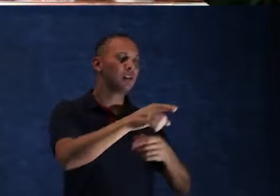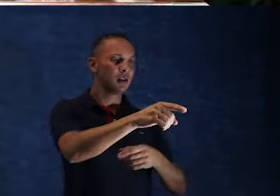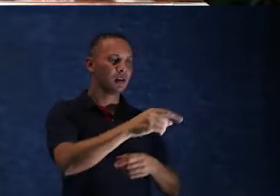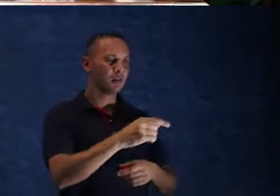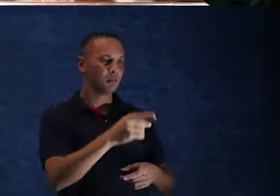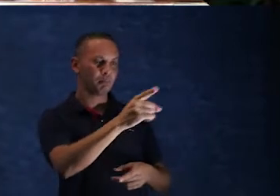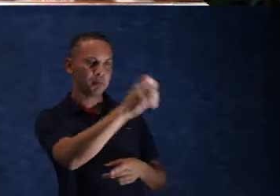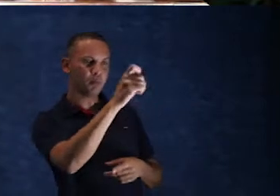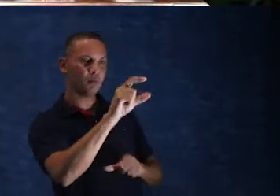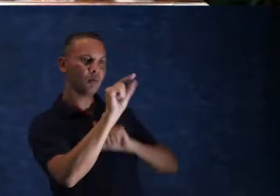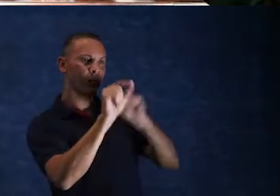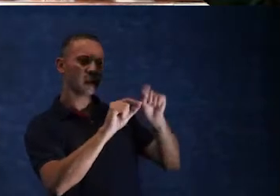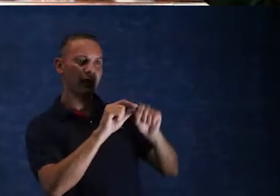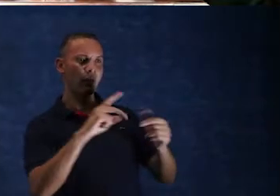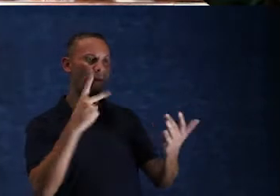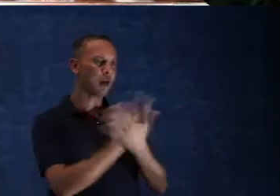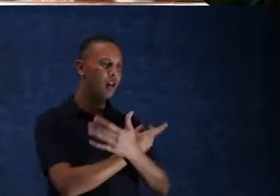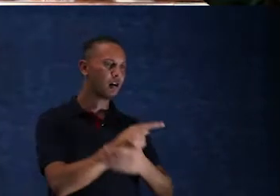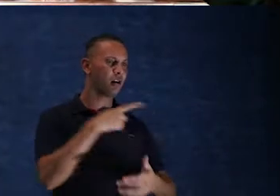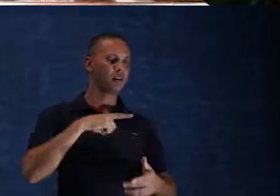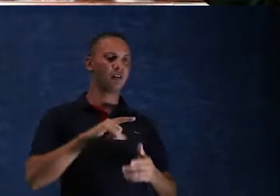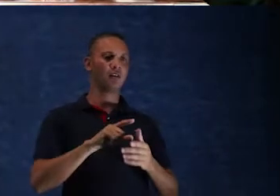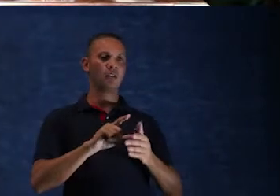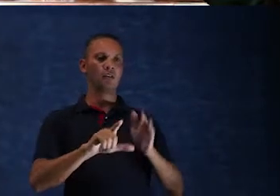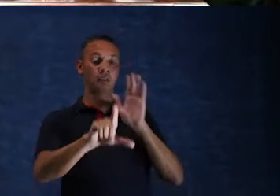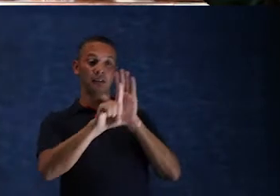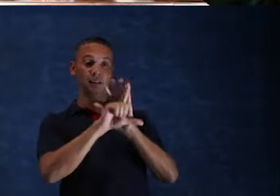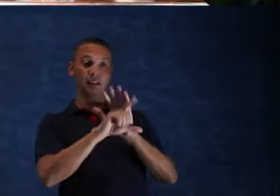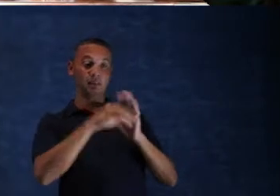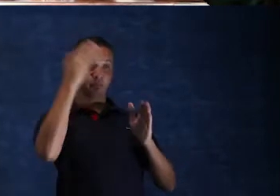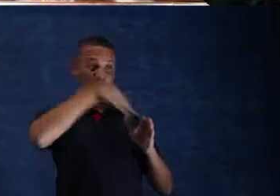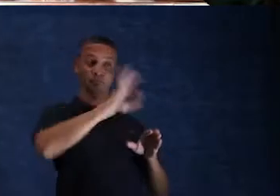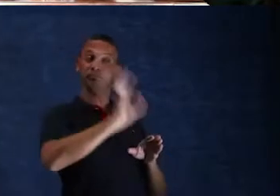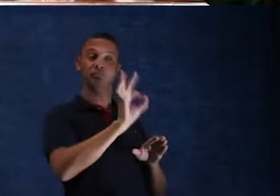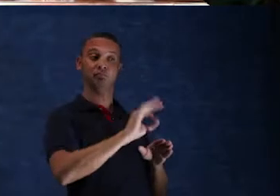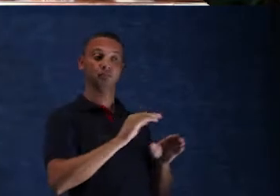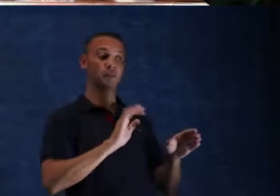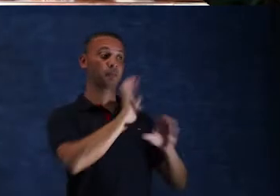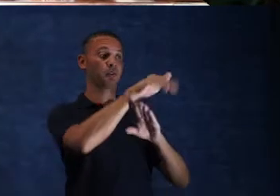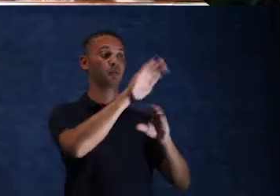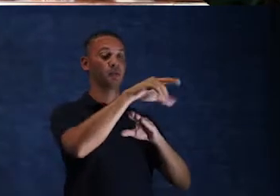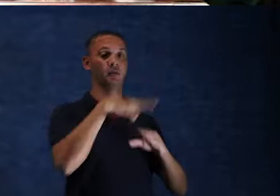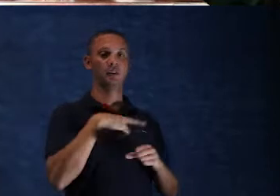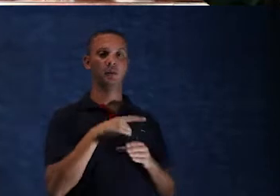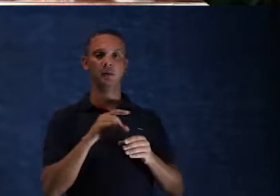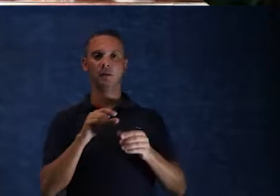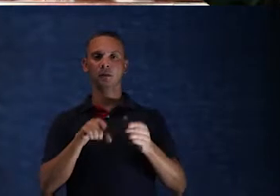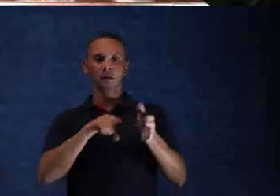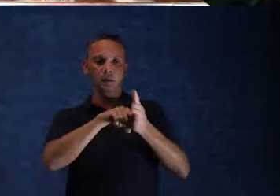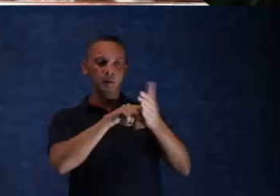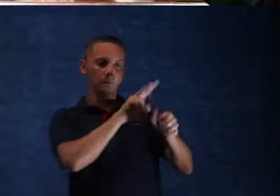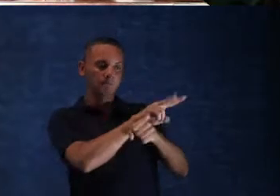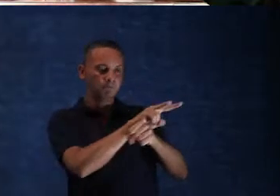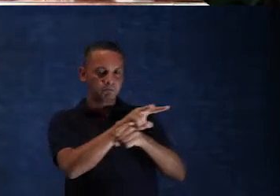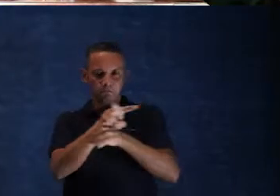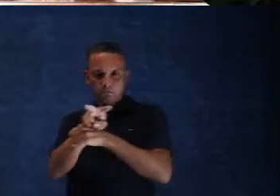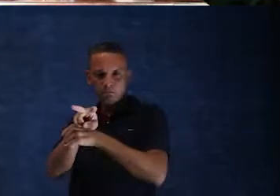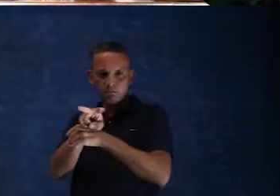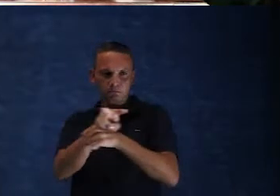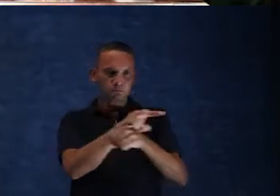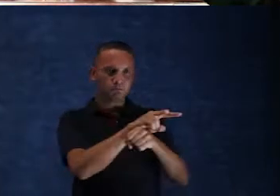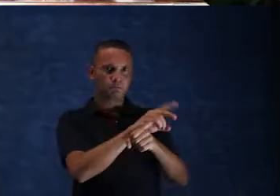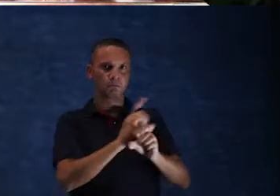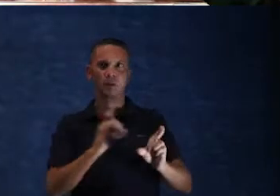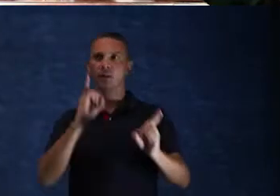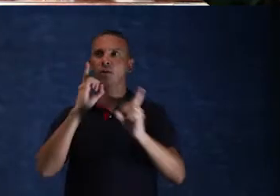criminoso se apresenta como transgressor das leis e o detetive será aquele que irá restabelecer a ordem quebrada.